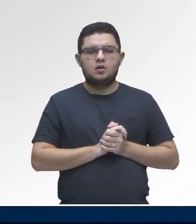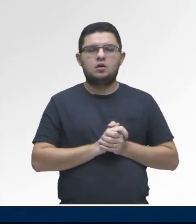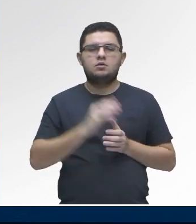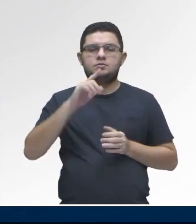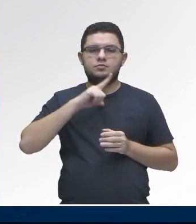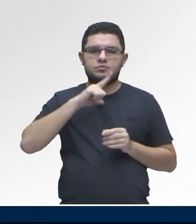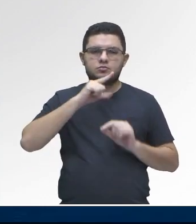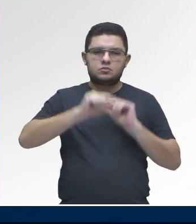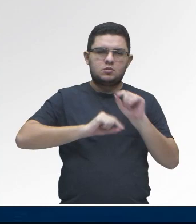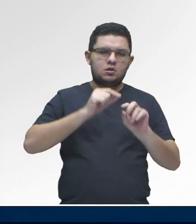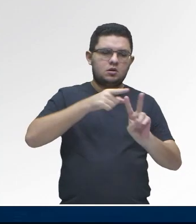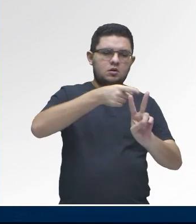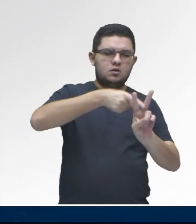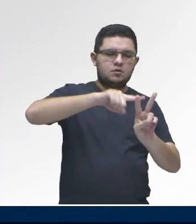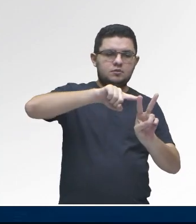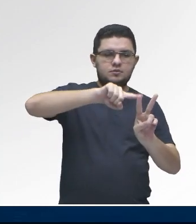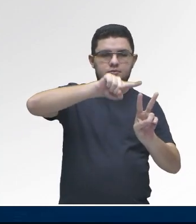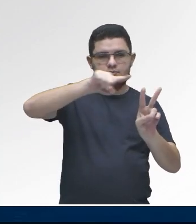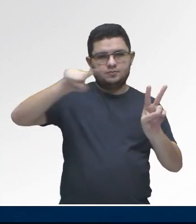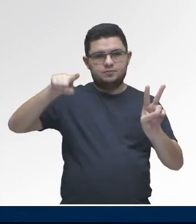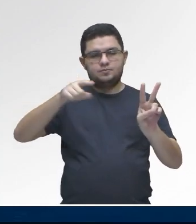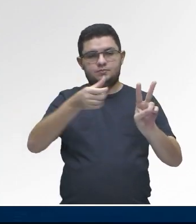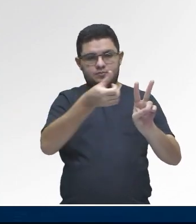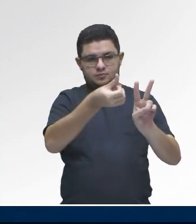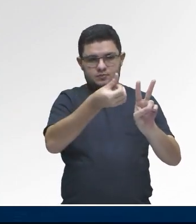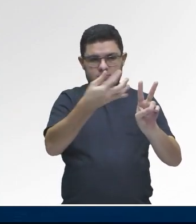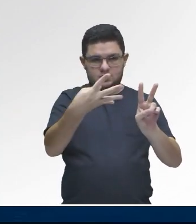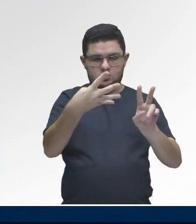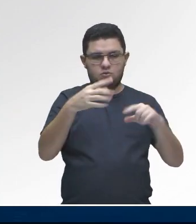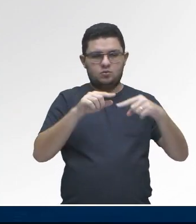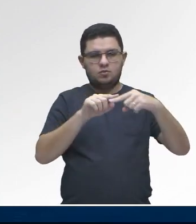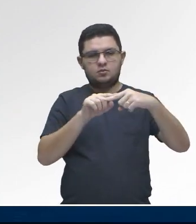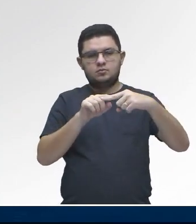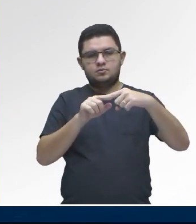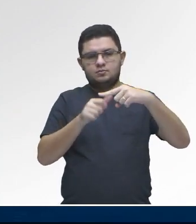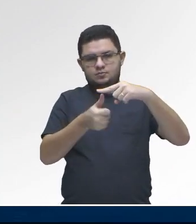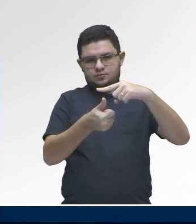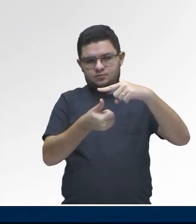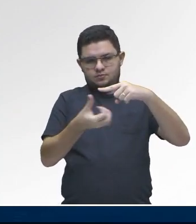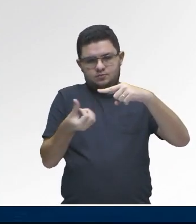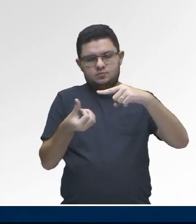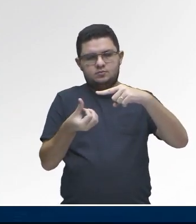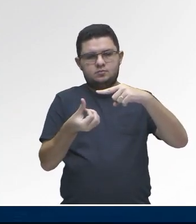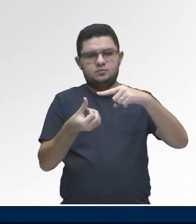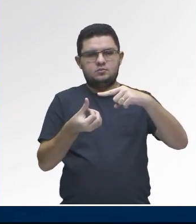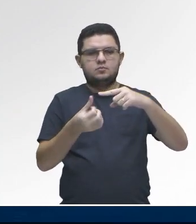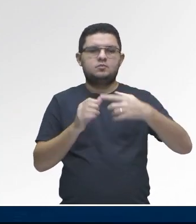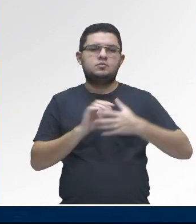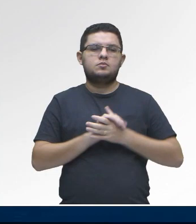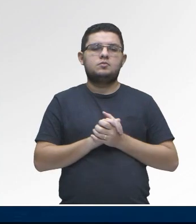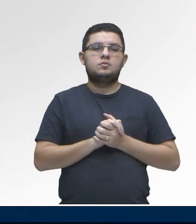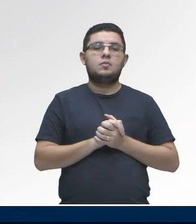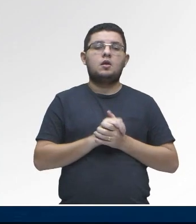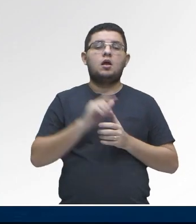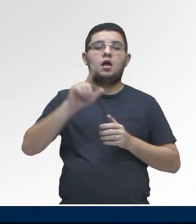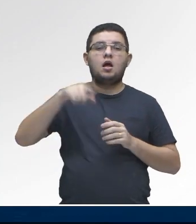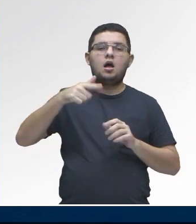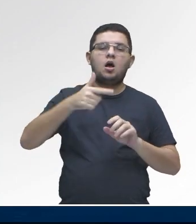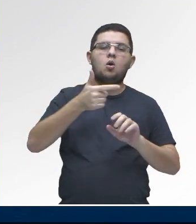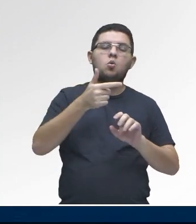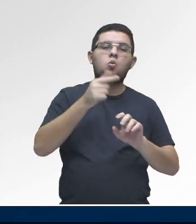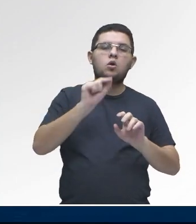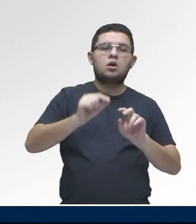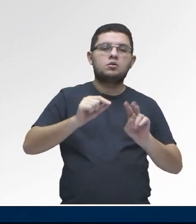64 sobre 16, raiz quadrada. Você já sabe que a raiz quadrada, tanto faz